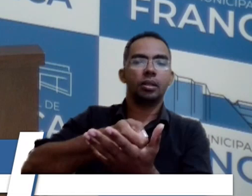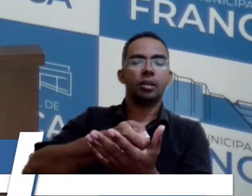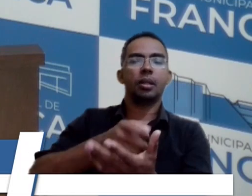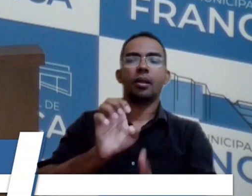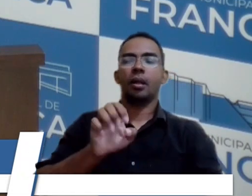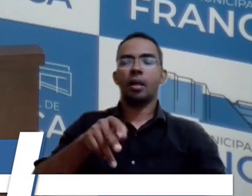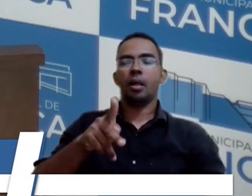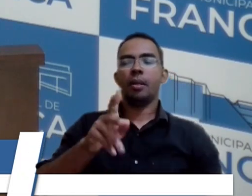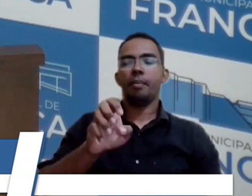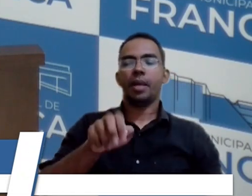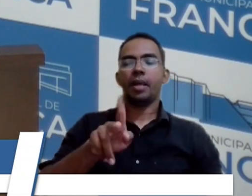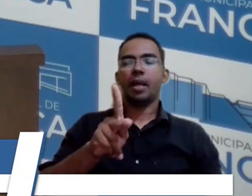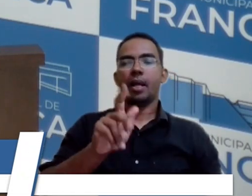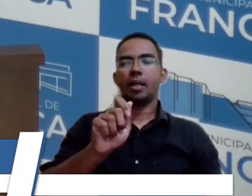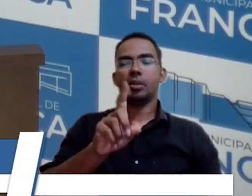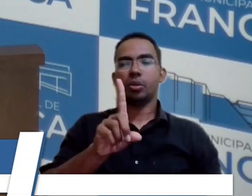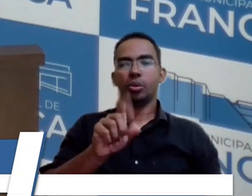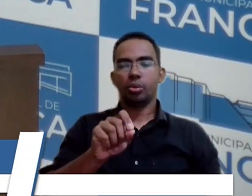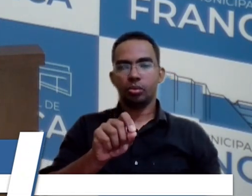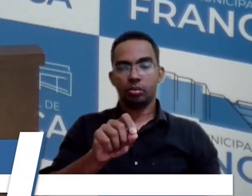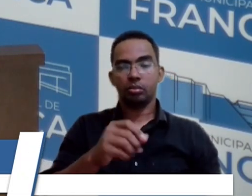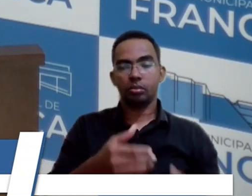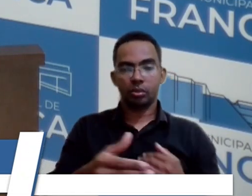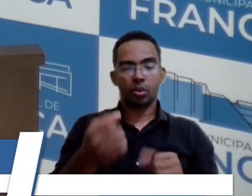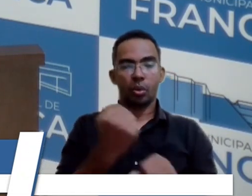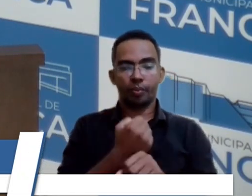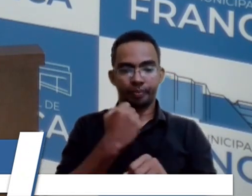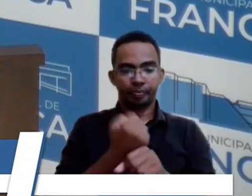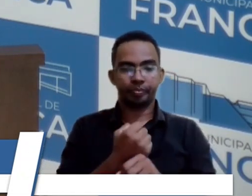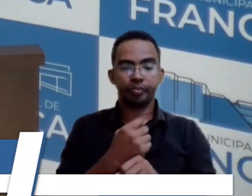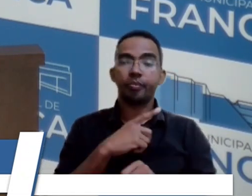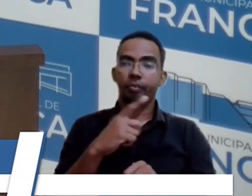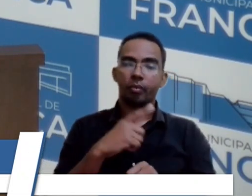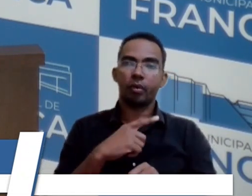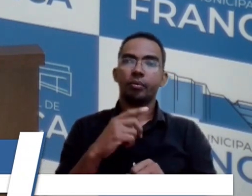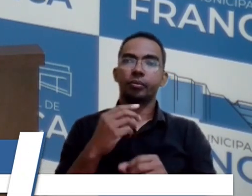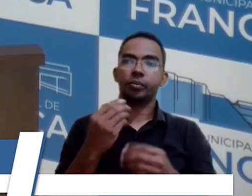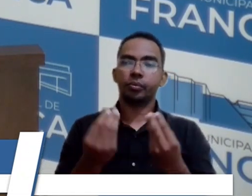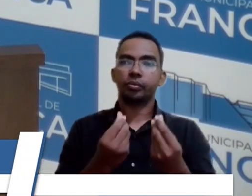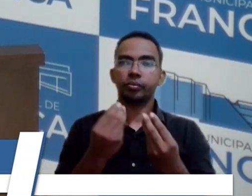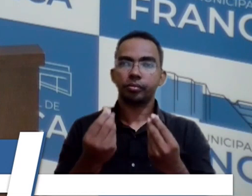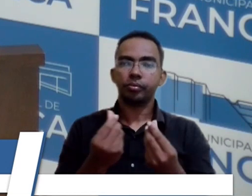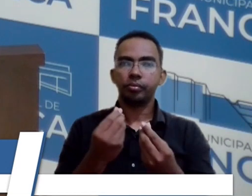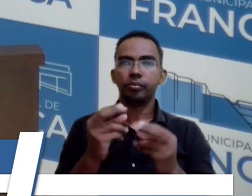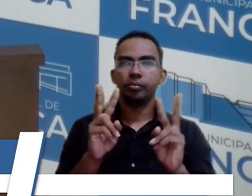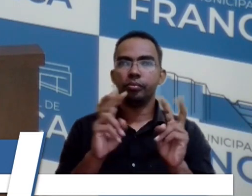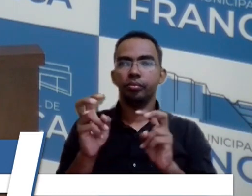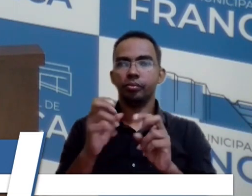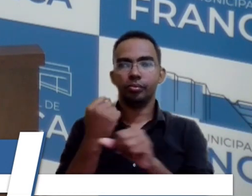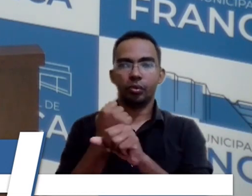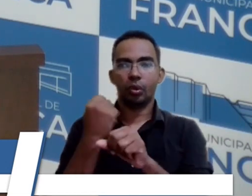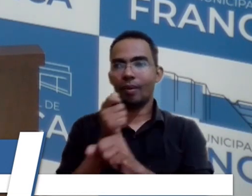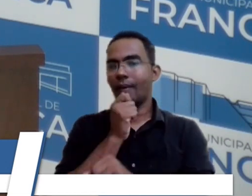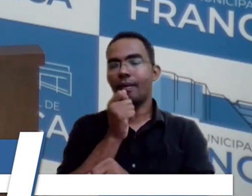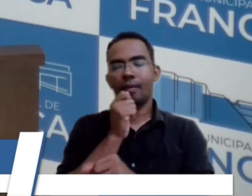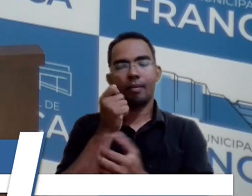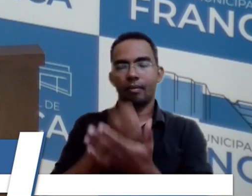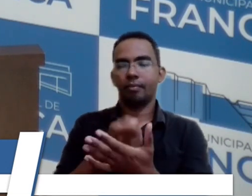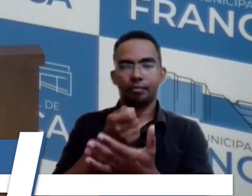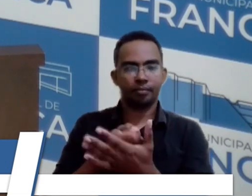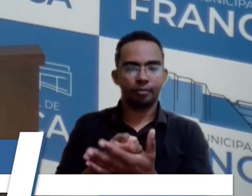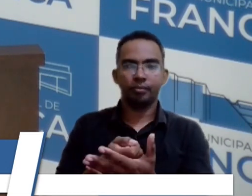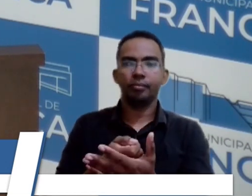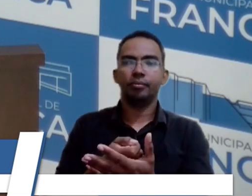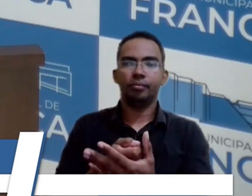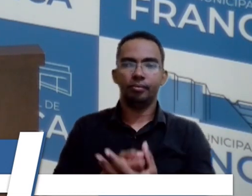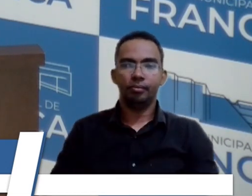iniciou-se as obras. Então, há uma especulação muito grande sobre as obras não empenhadas,